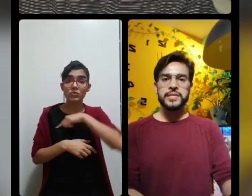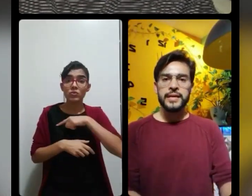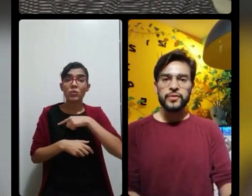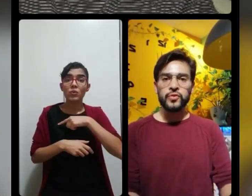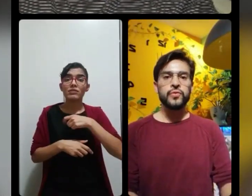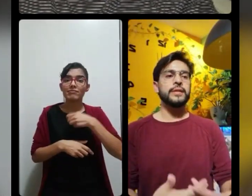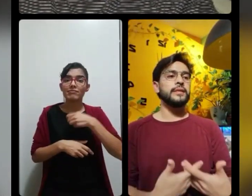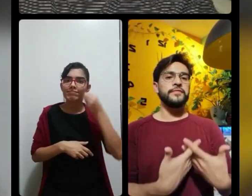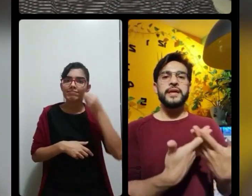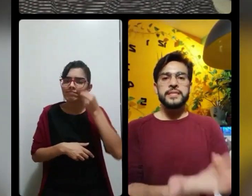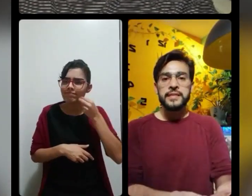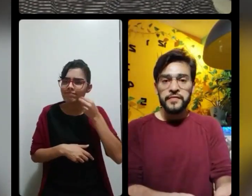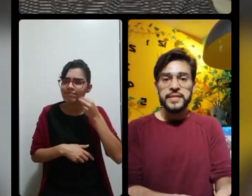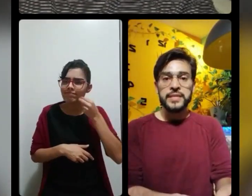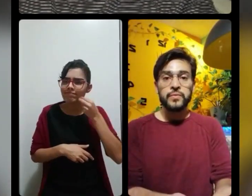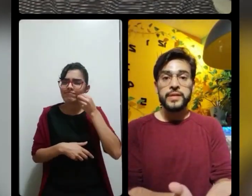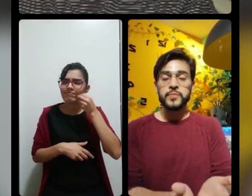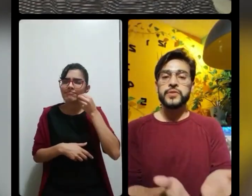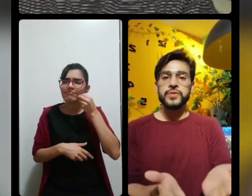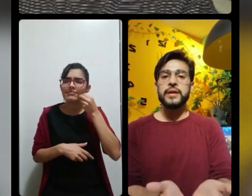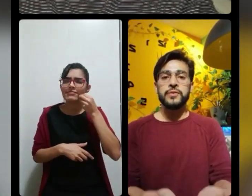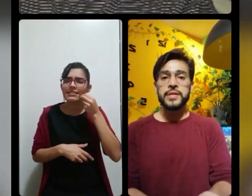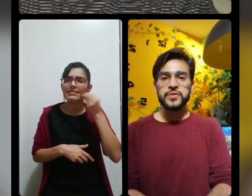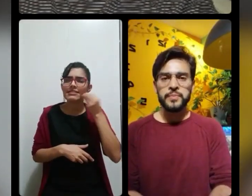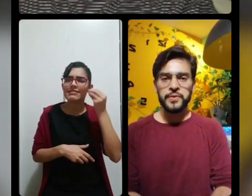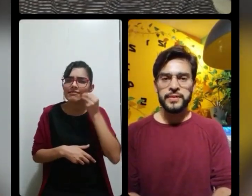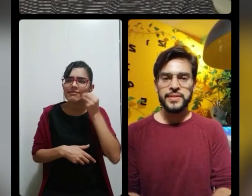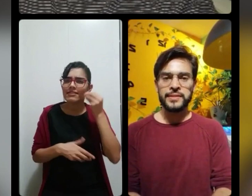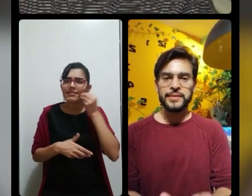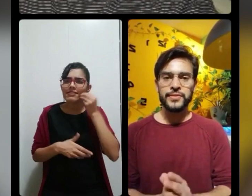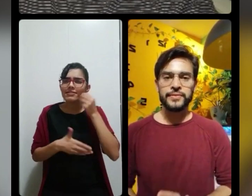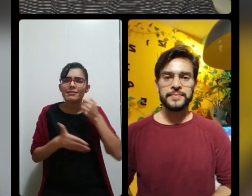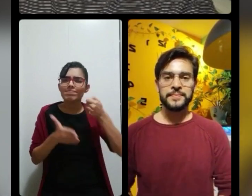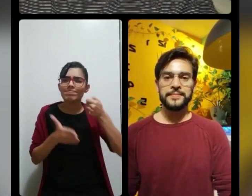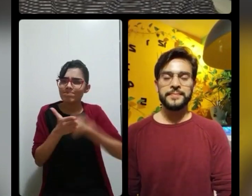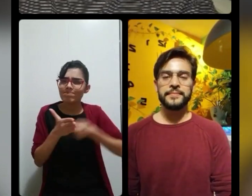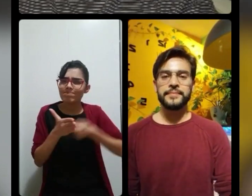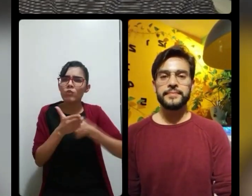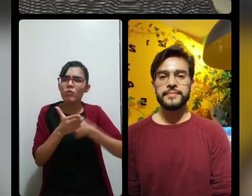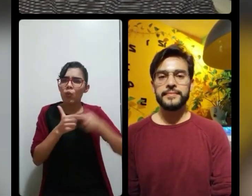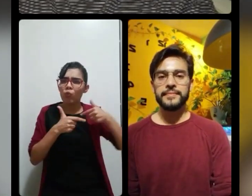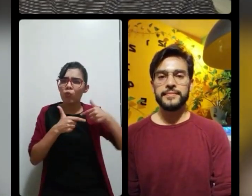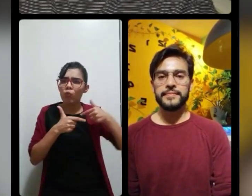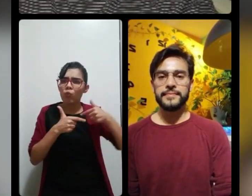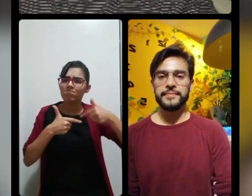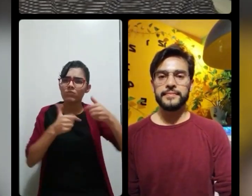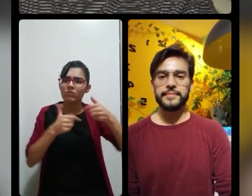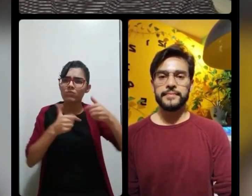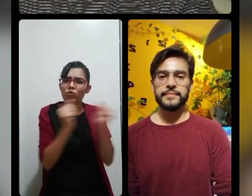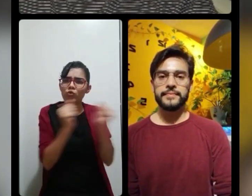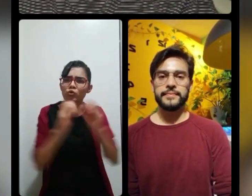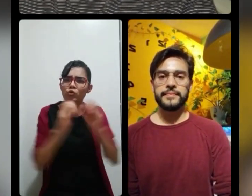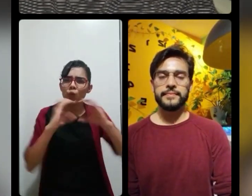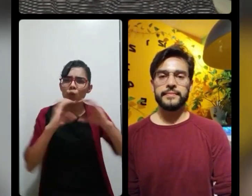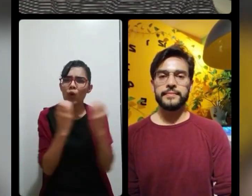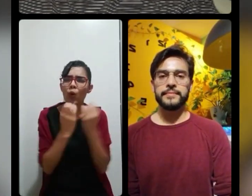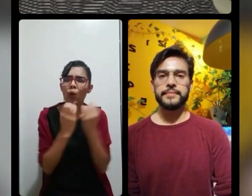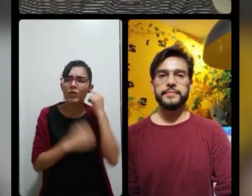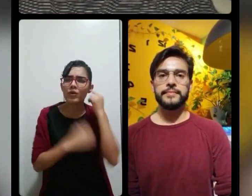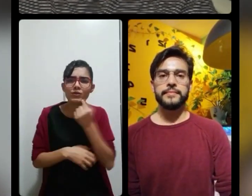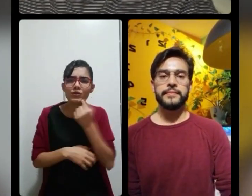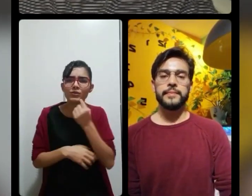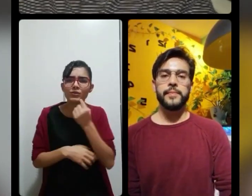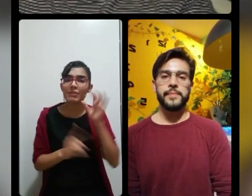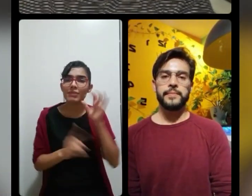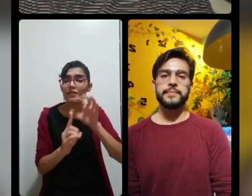de trazer à tona, de fazer com que as pessoas reconheçam a importância disso. Sim. Pessoal, nosso tempo está